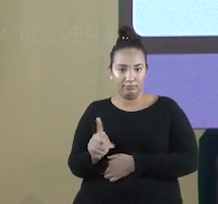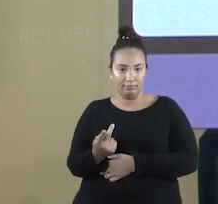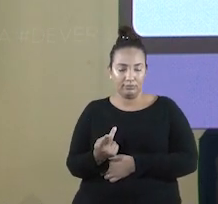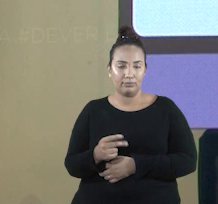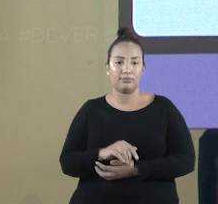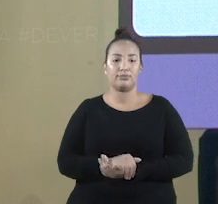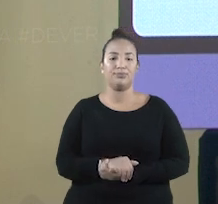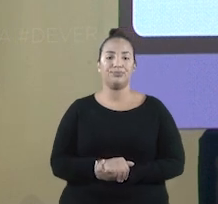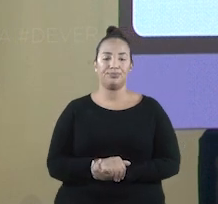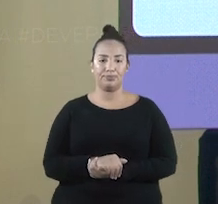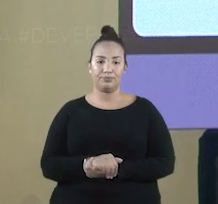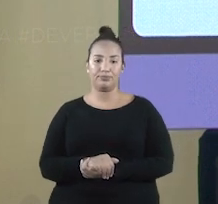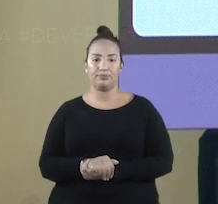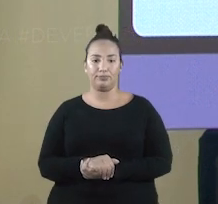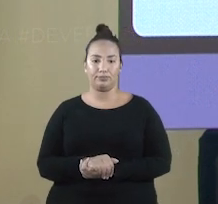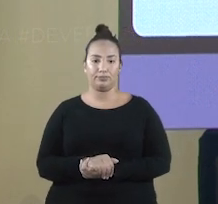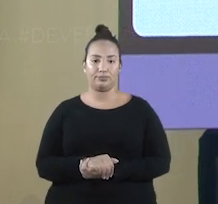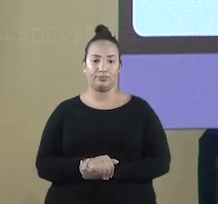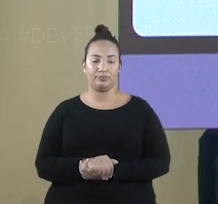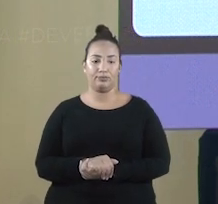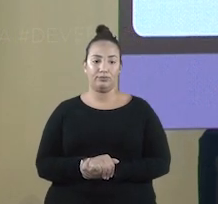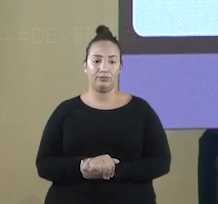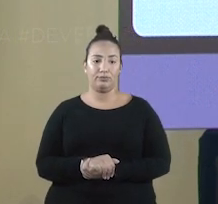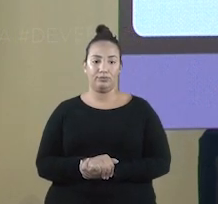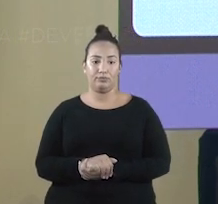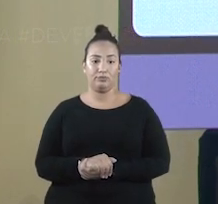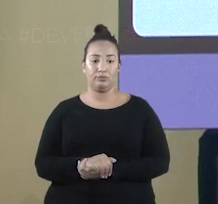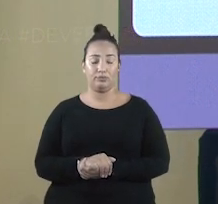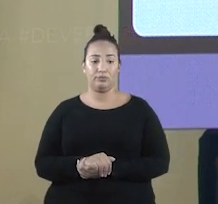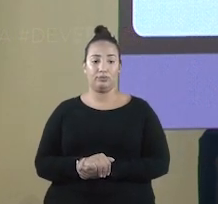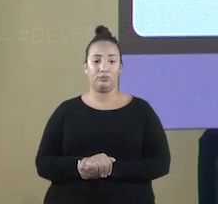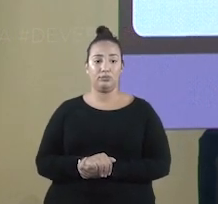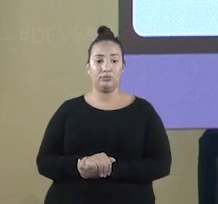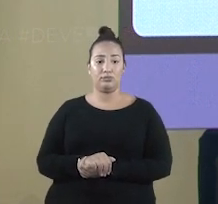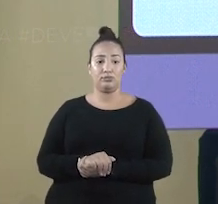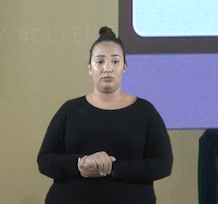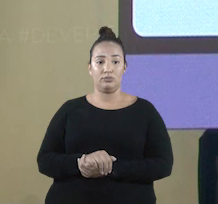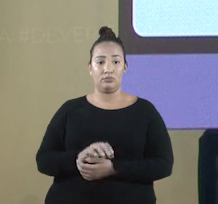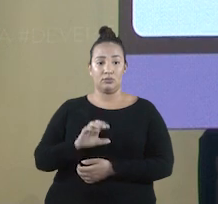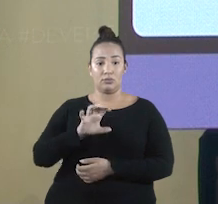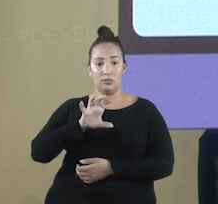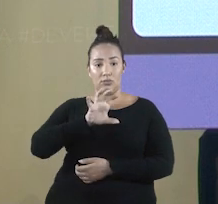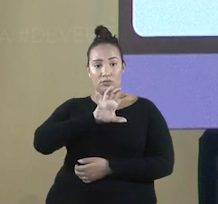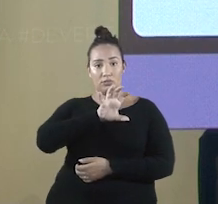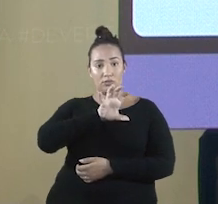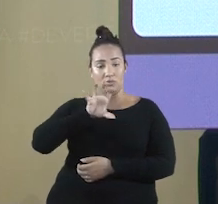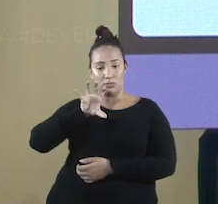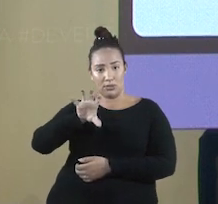H, ok? O terreno da esquerda será o terreno